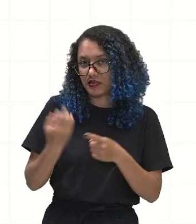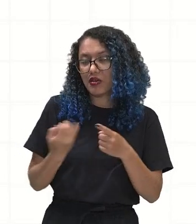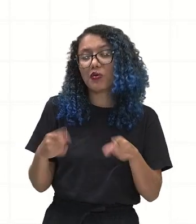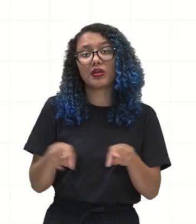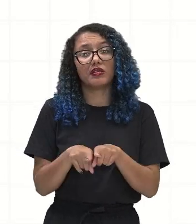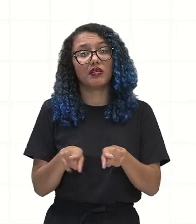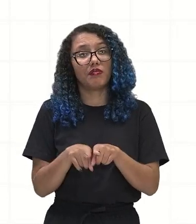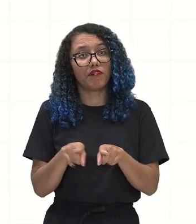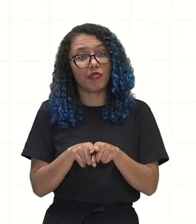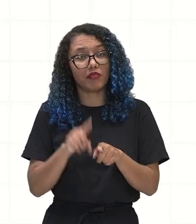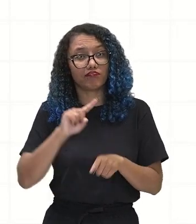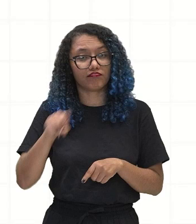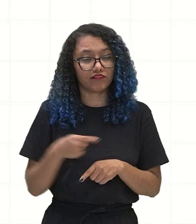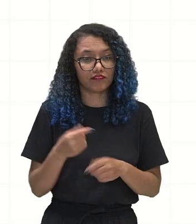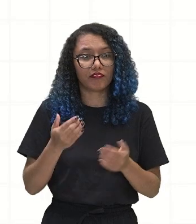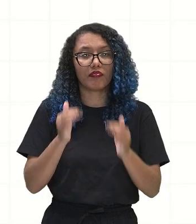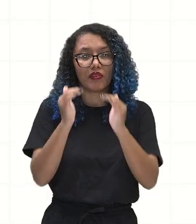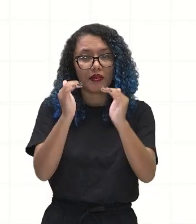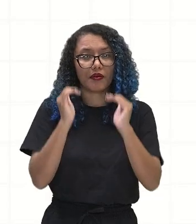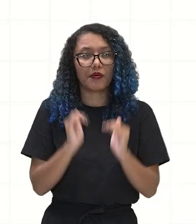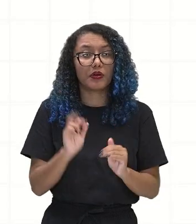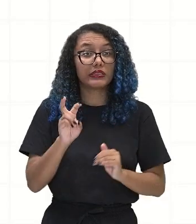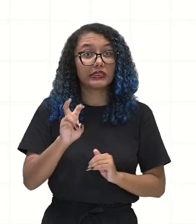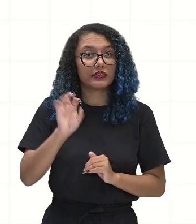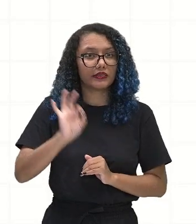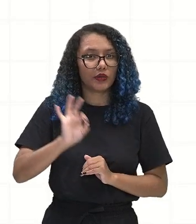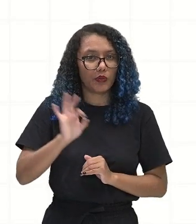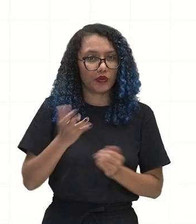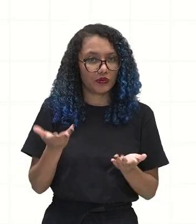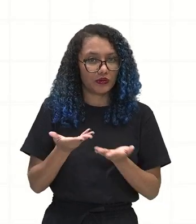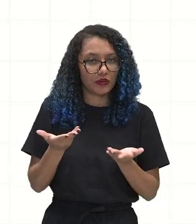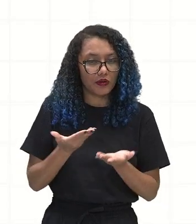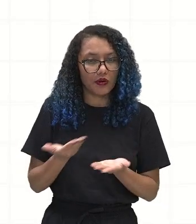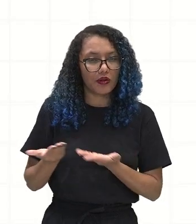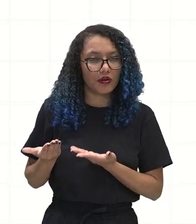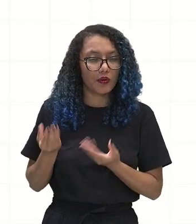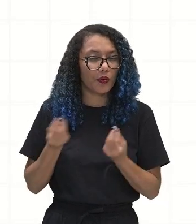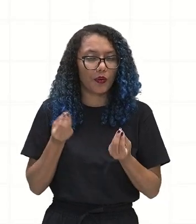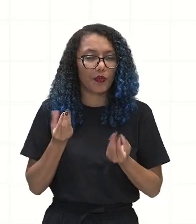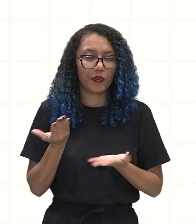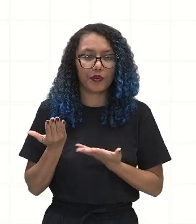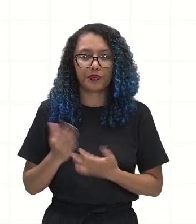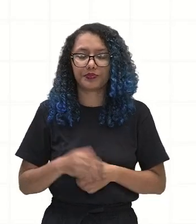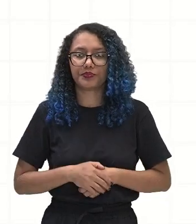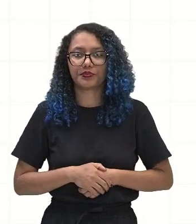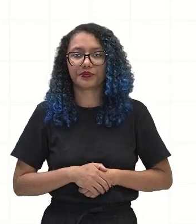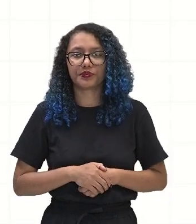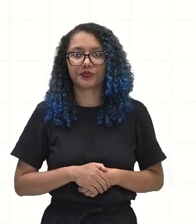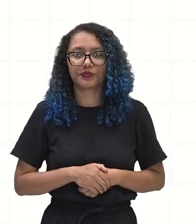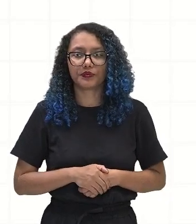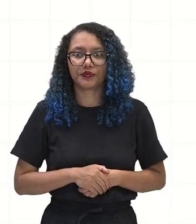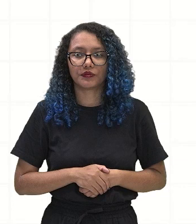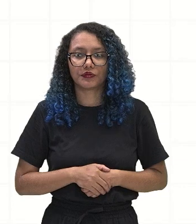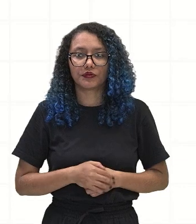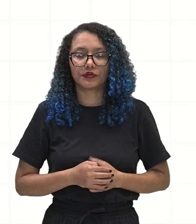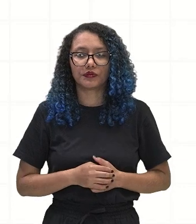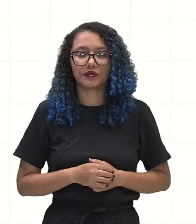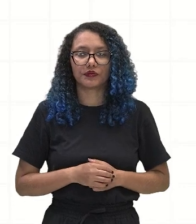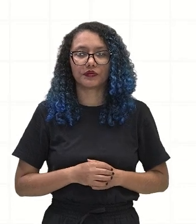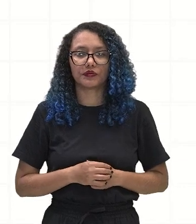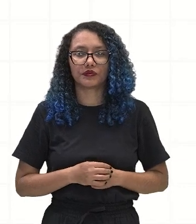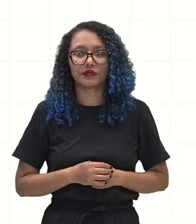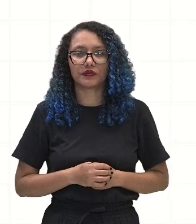E 5%? Vamos colocar aqui, então, o nosso 5%. Vamos fazer aqui, ó.